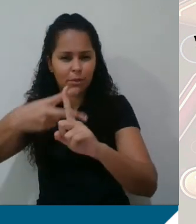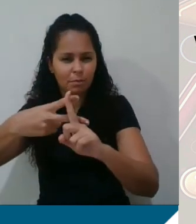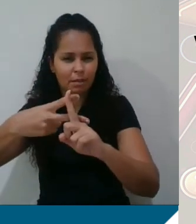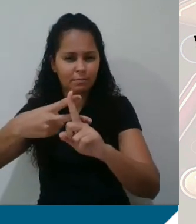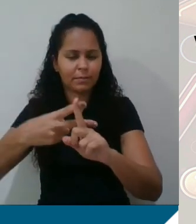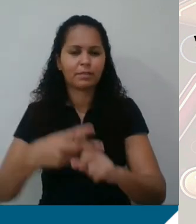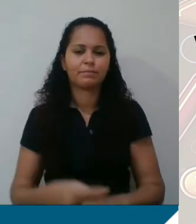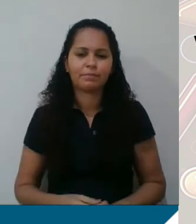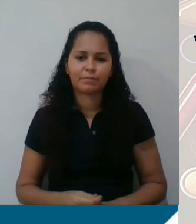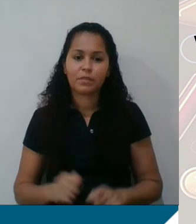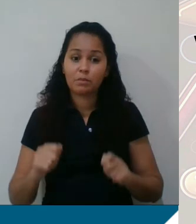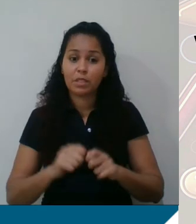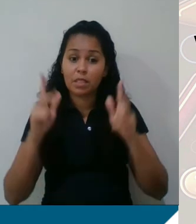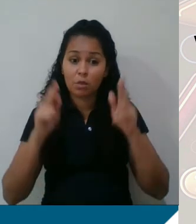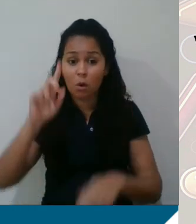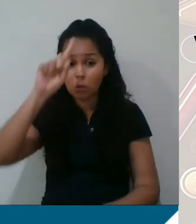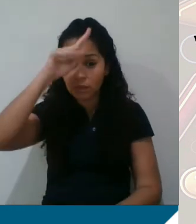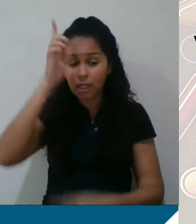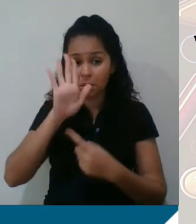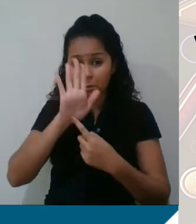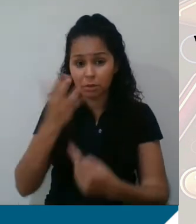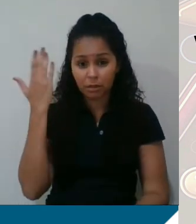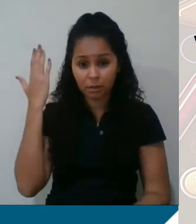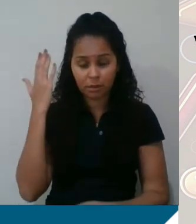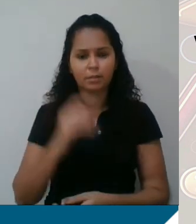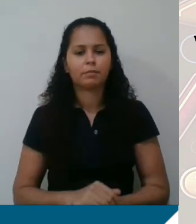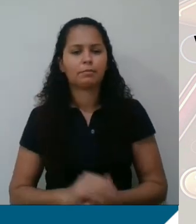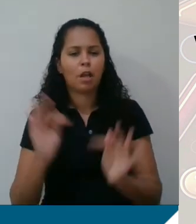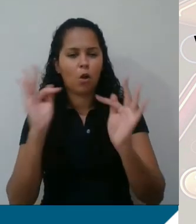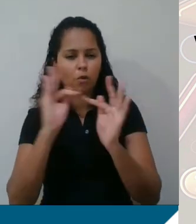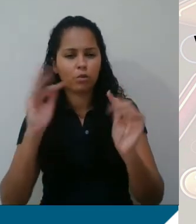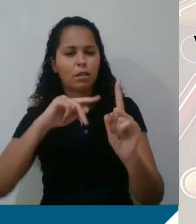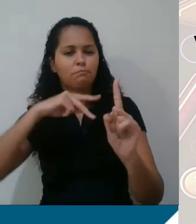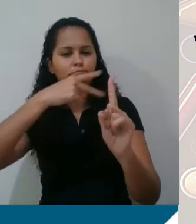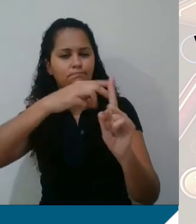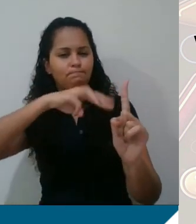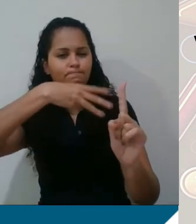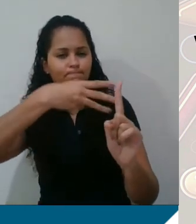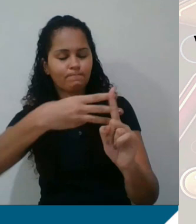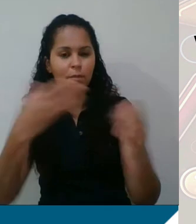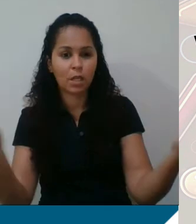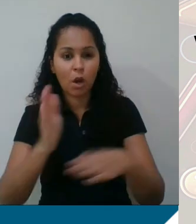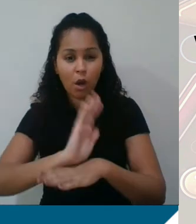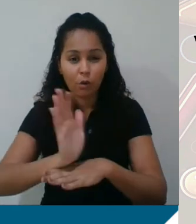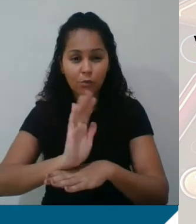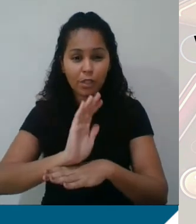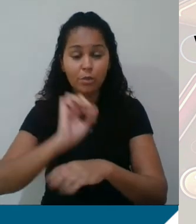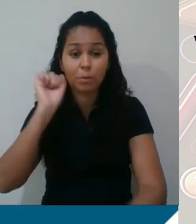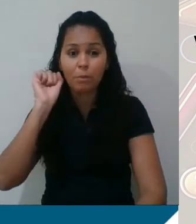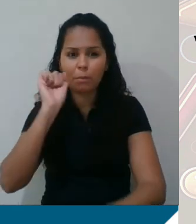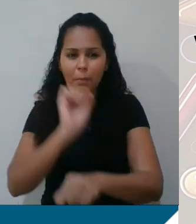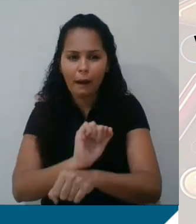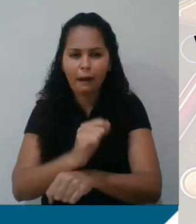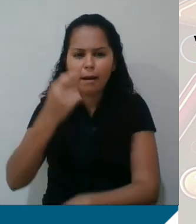ideia mostrada anteriormente e, genericamente, essa é a função exponencial. Você vai dar uma pausa no vídeo agora e tentar fazer